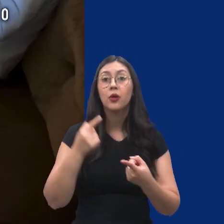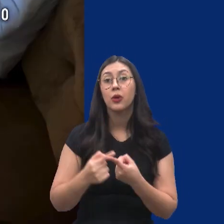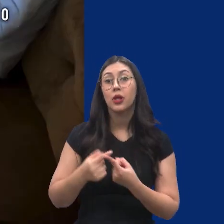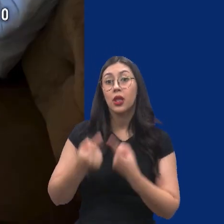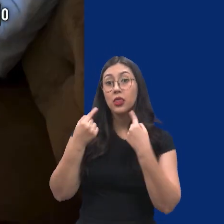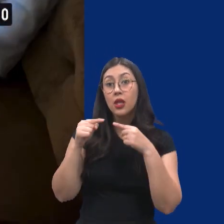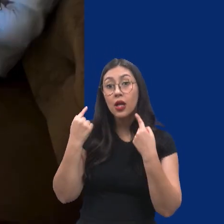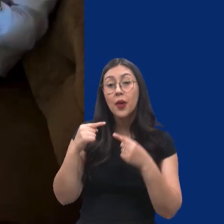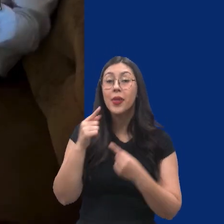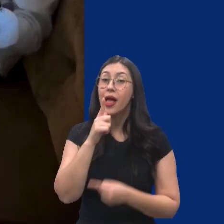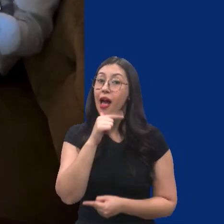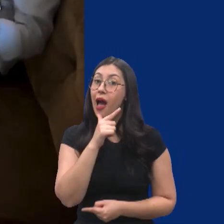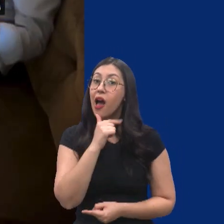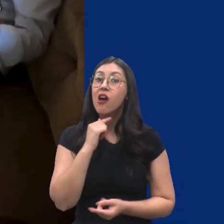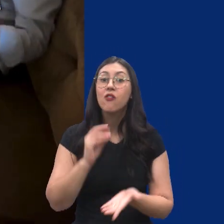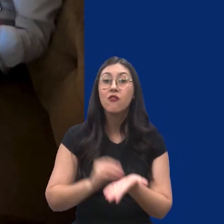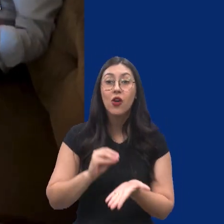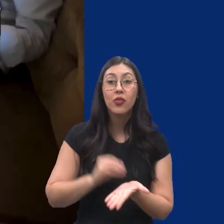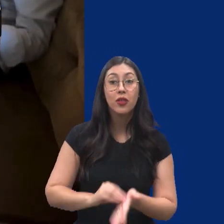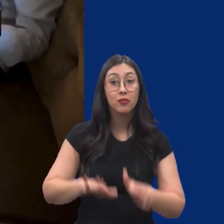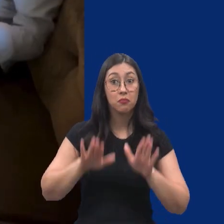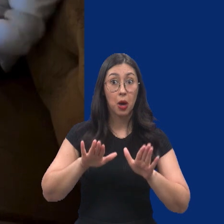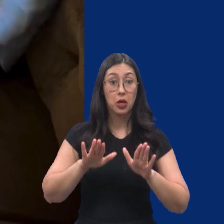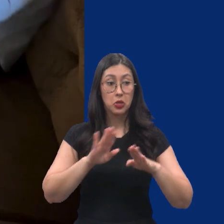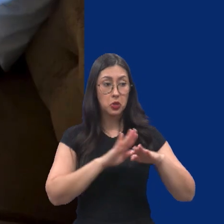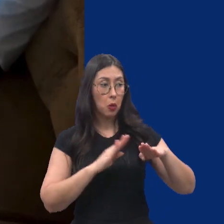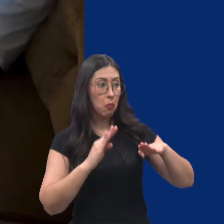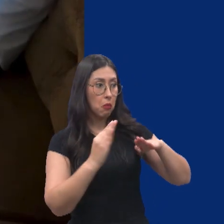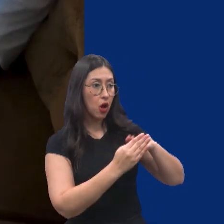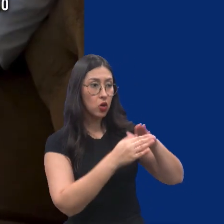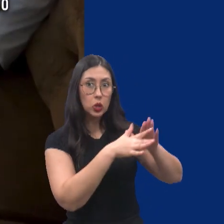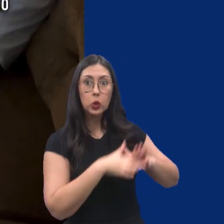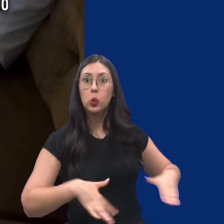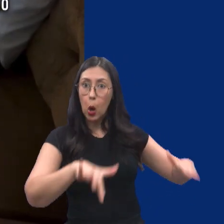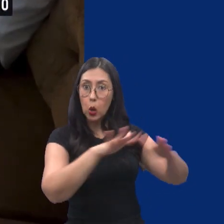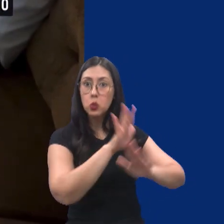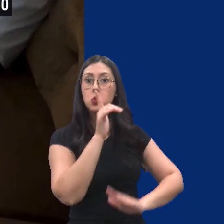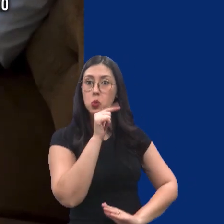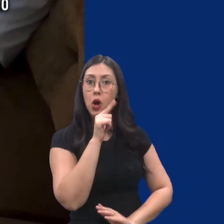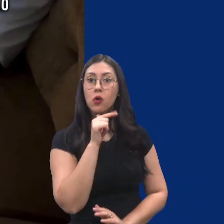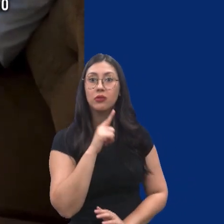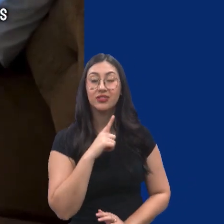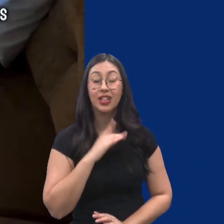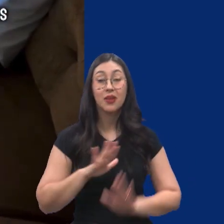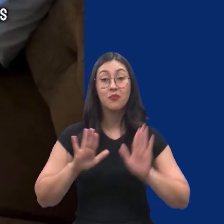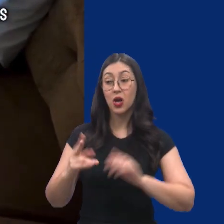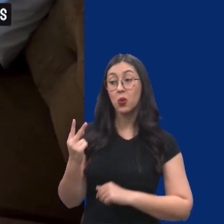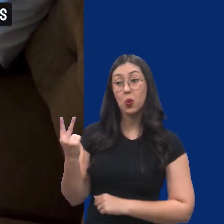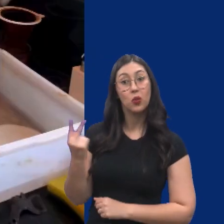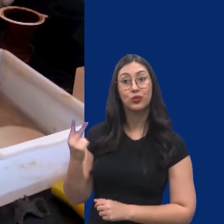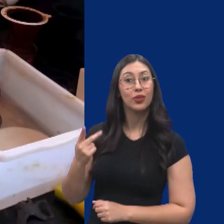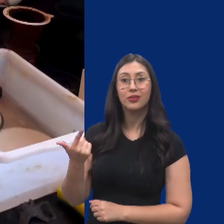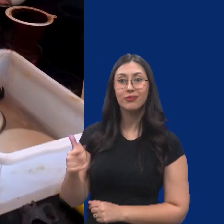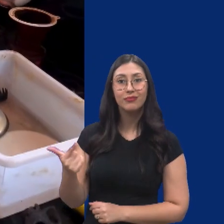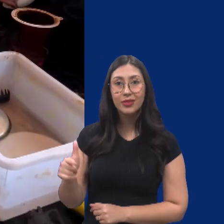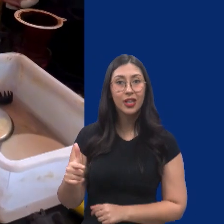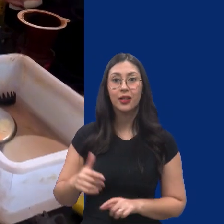O que surpreende é que o bairro inteiro está recebendo água e a Ingrid e o Marcos não estão recebendo água na casa dele.